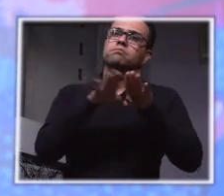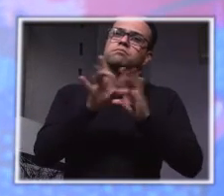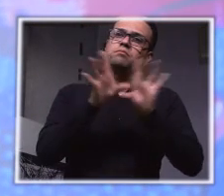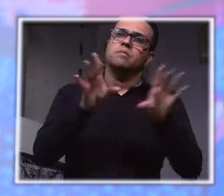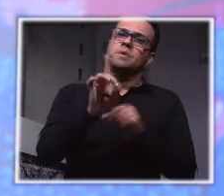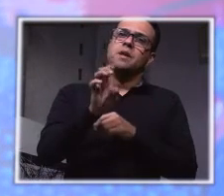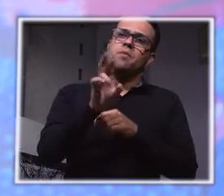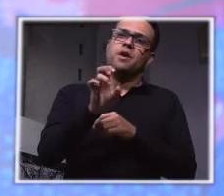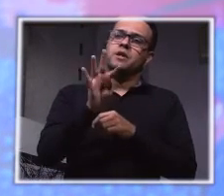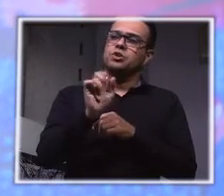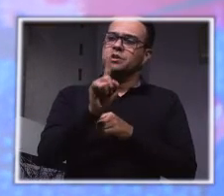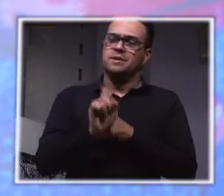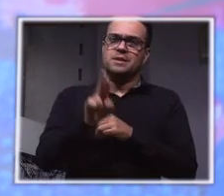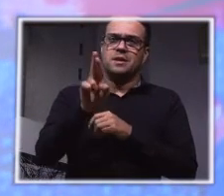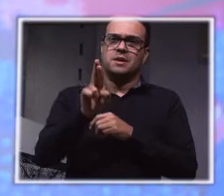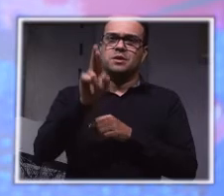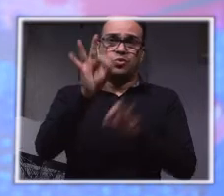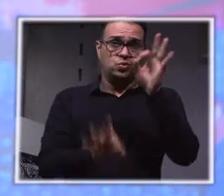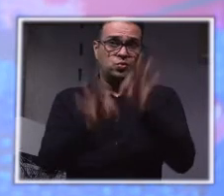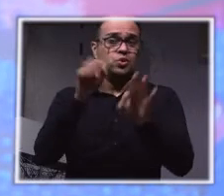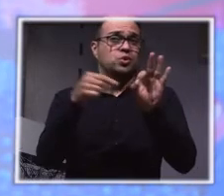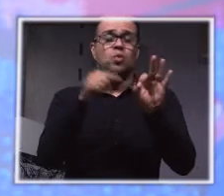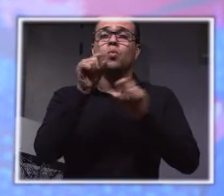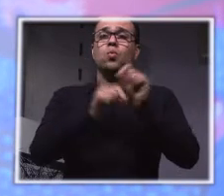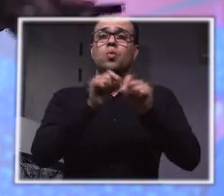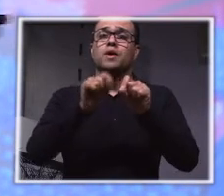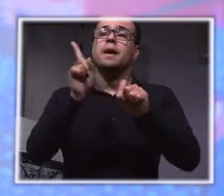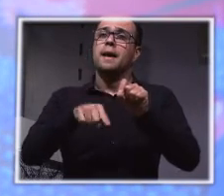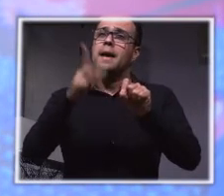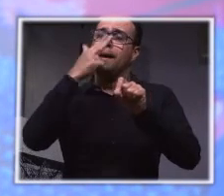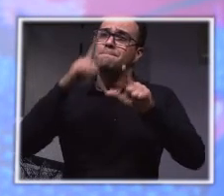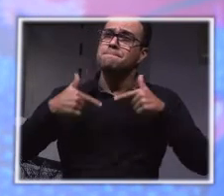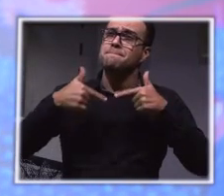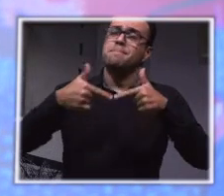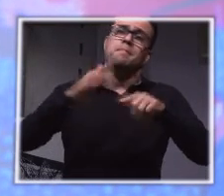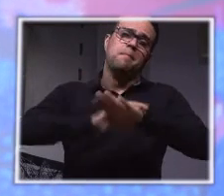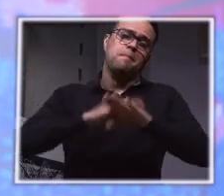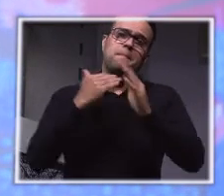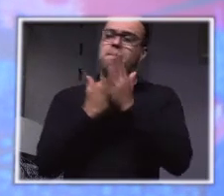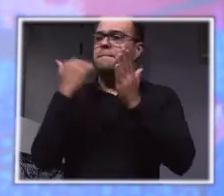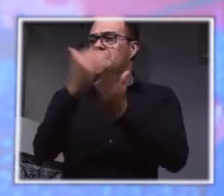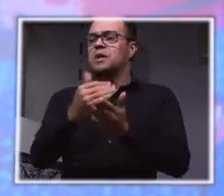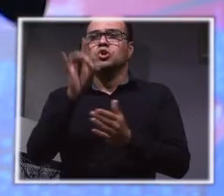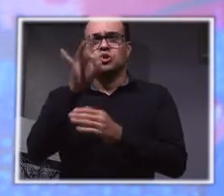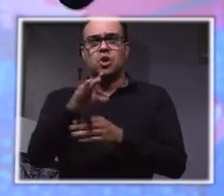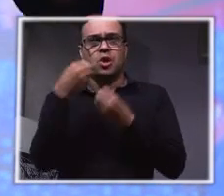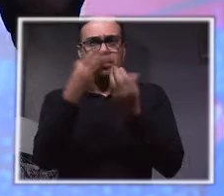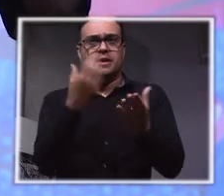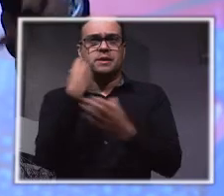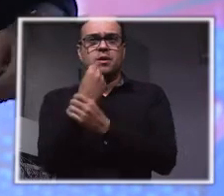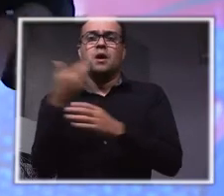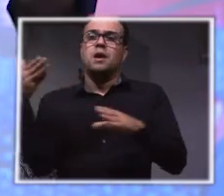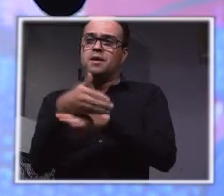justiça. E democratizar a justiça implica um movimento muito mais amplo do que simplesmente assegurar